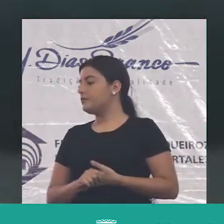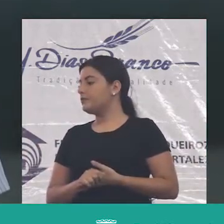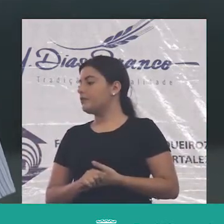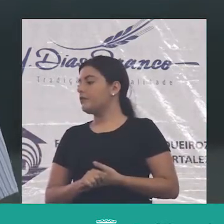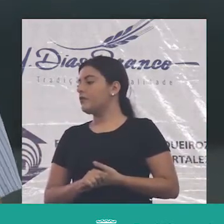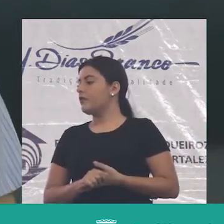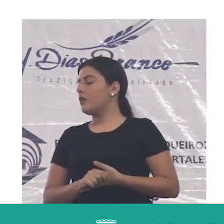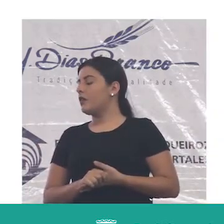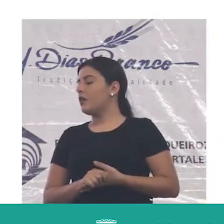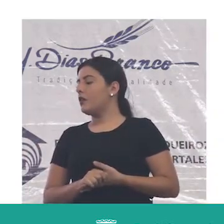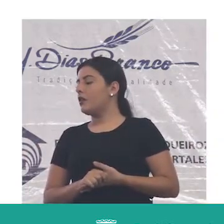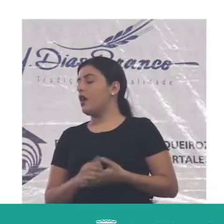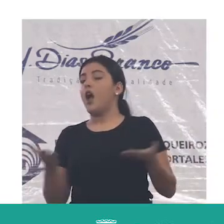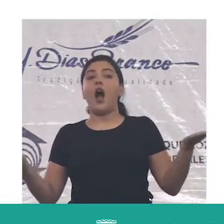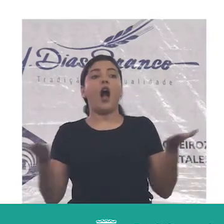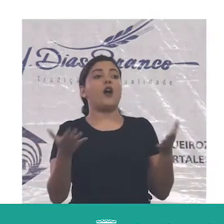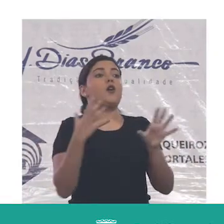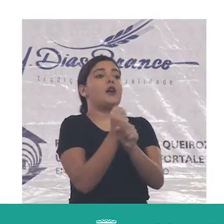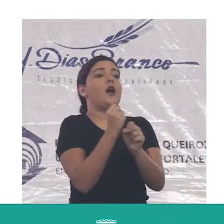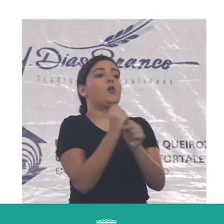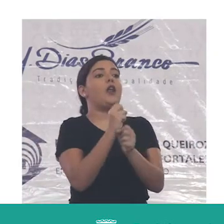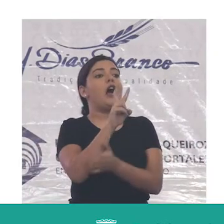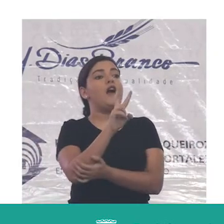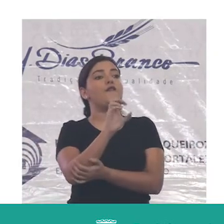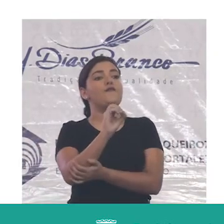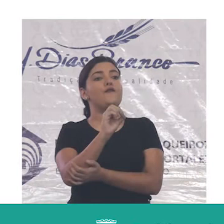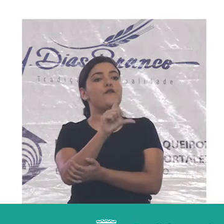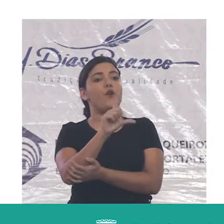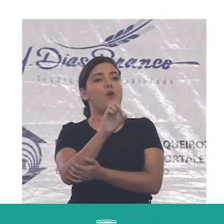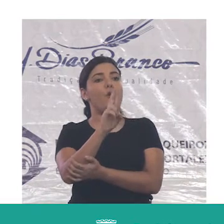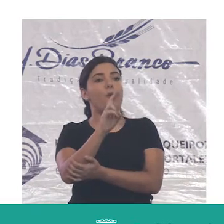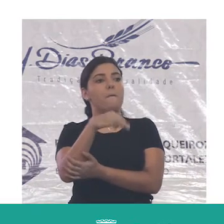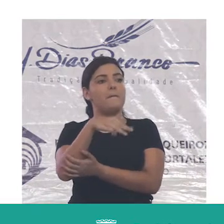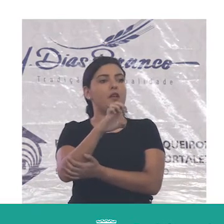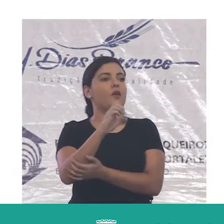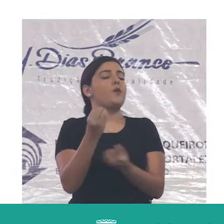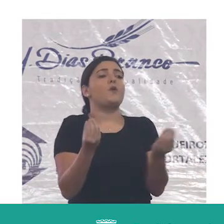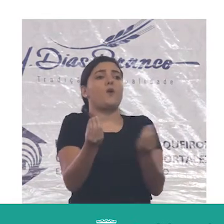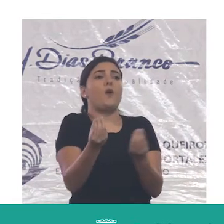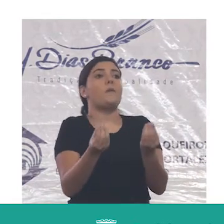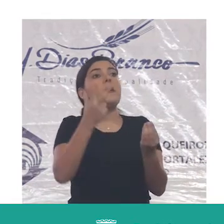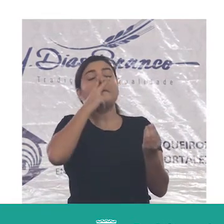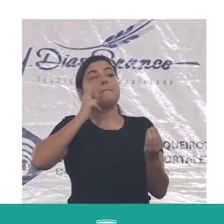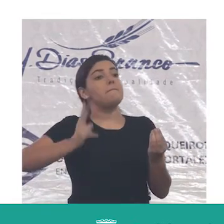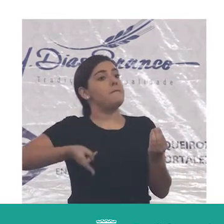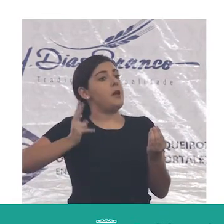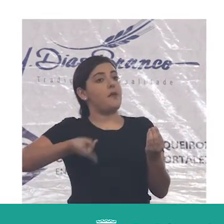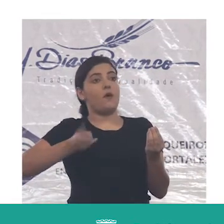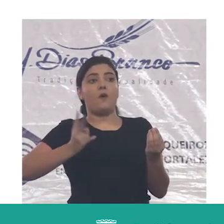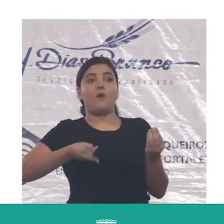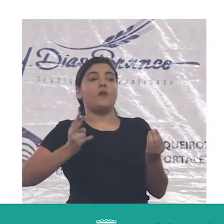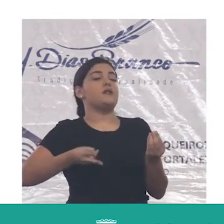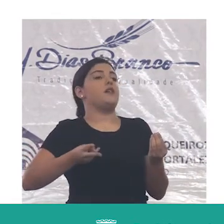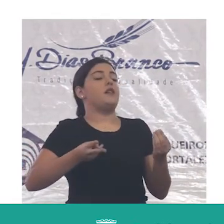vocês. Como é que a gente calcula o volume de cilindro? Do mesmo jeito que nós calculamos o volume de quem? Do